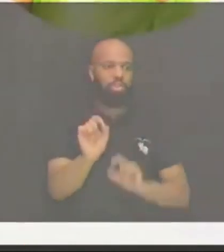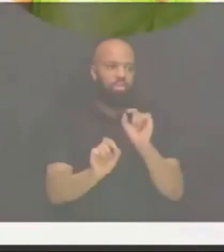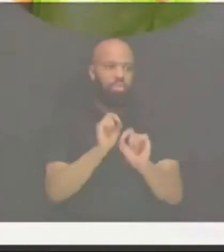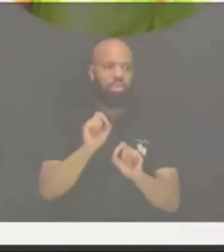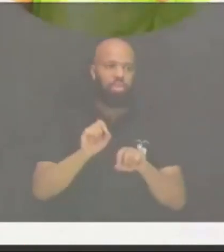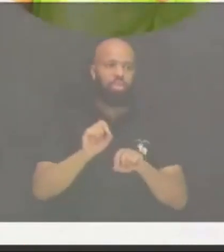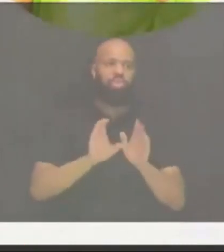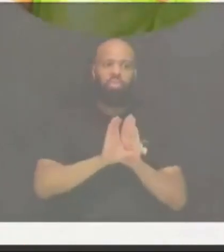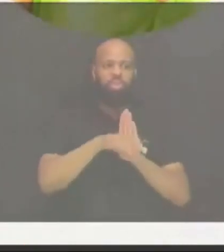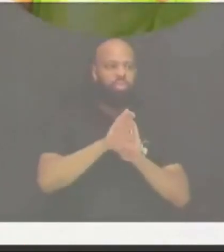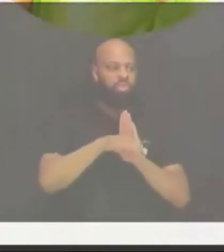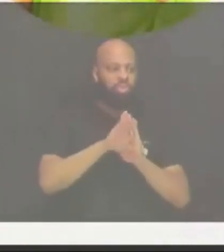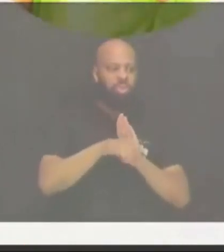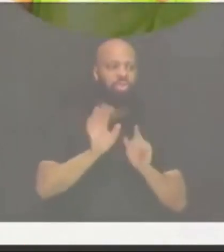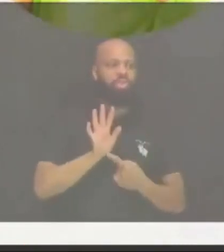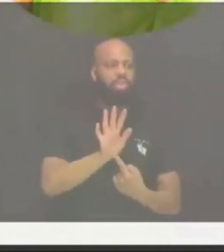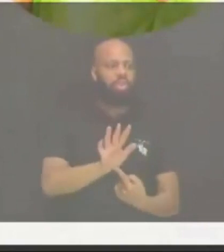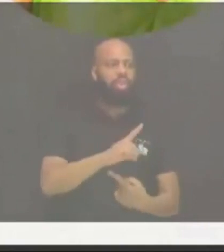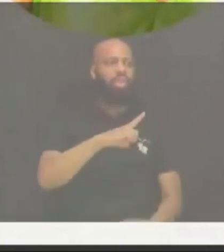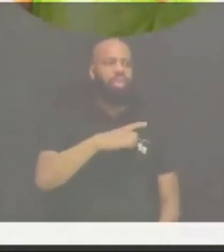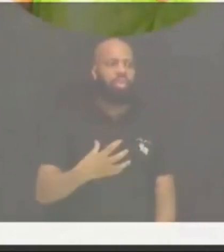conceitos apresentados fazem sentido?